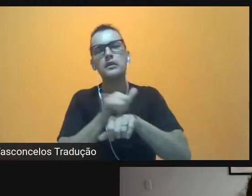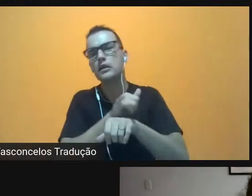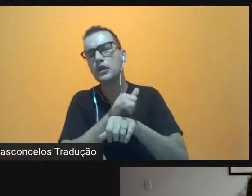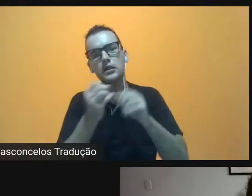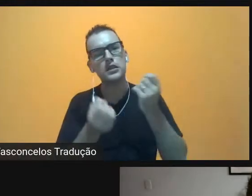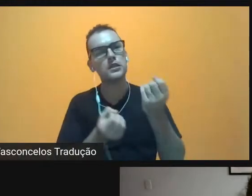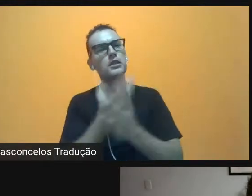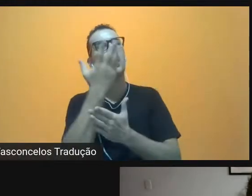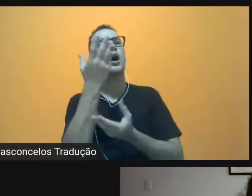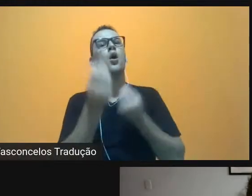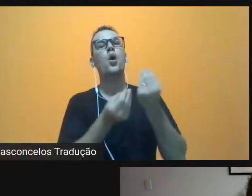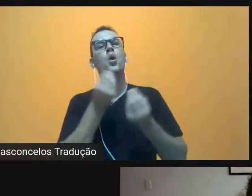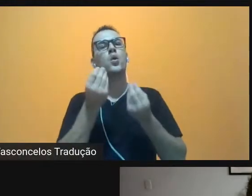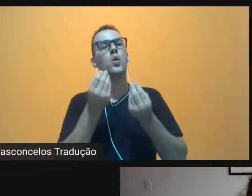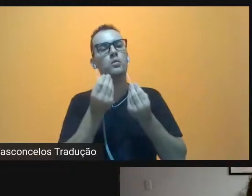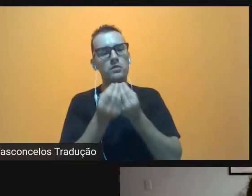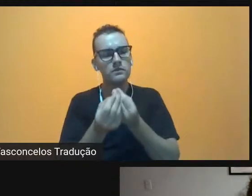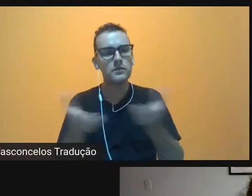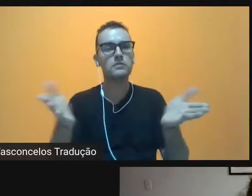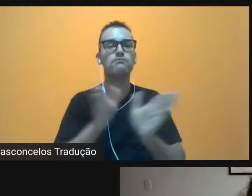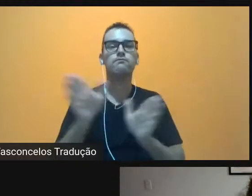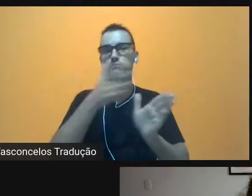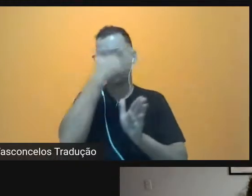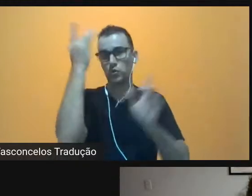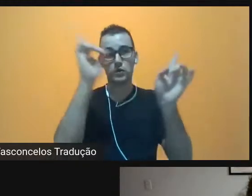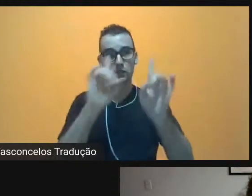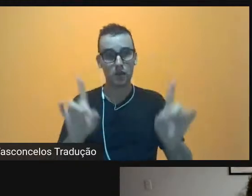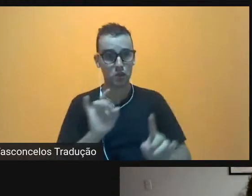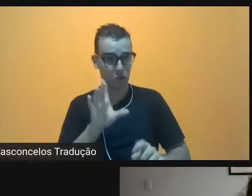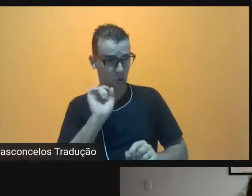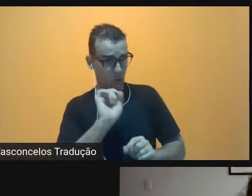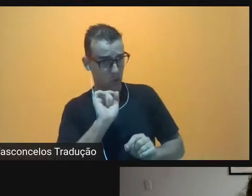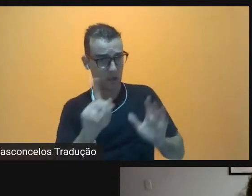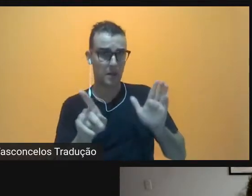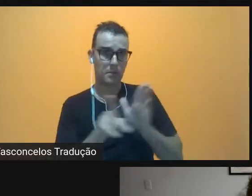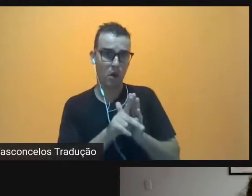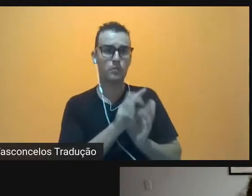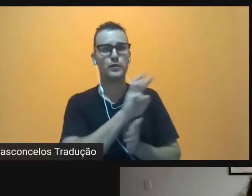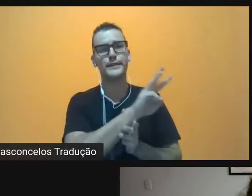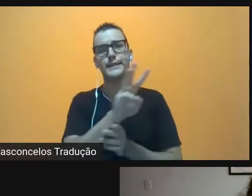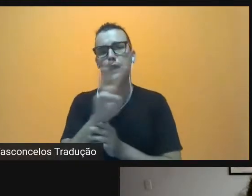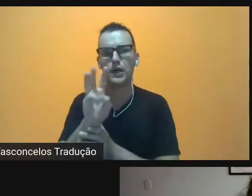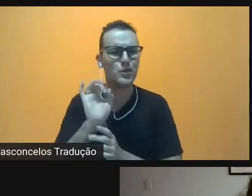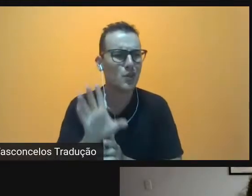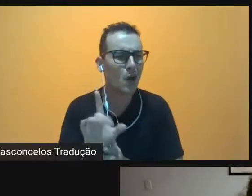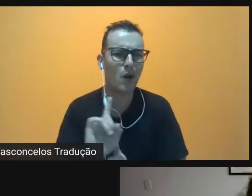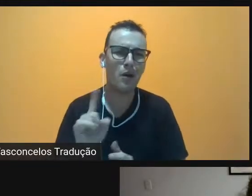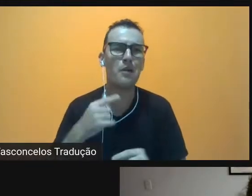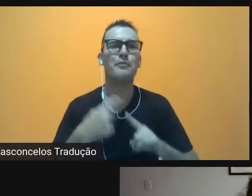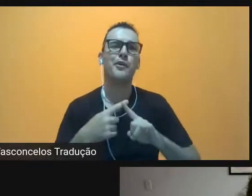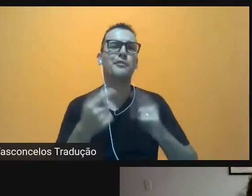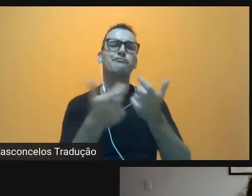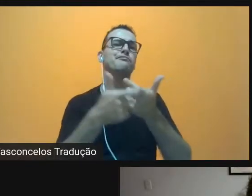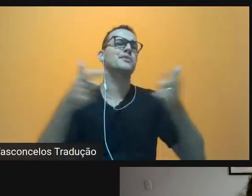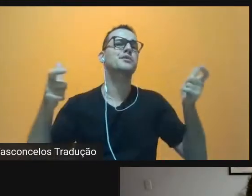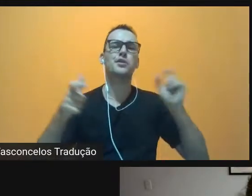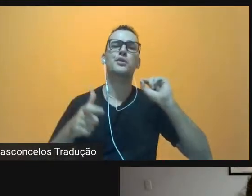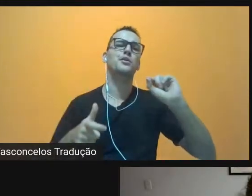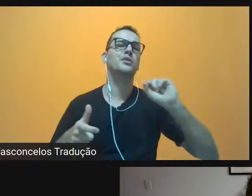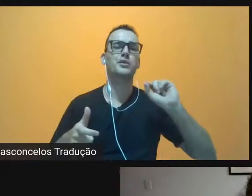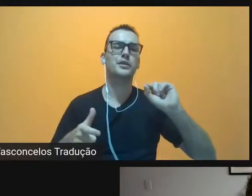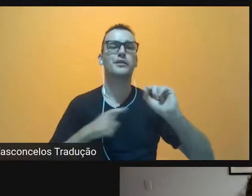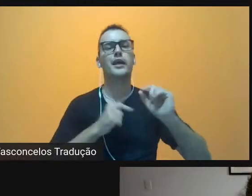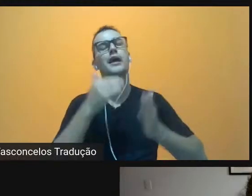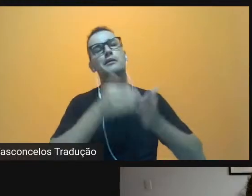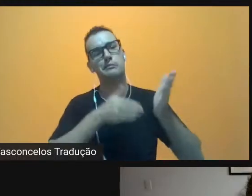com deficiência, não só, né, através de sites, que muitas das vezes criam